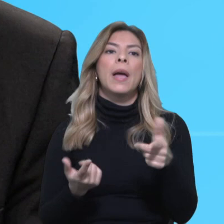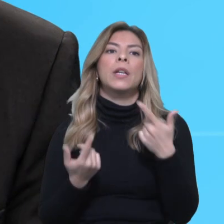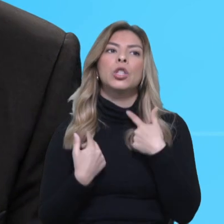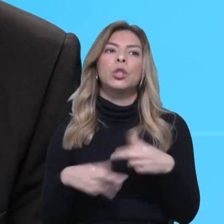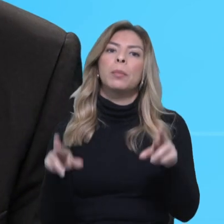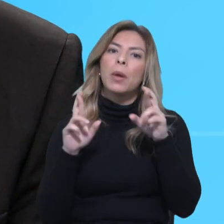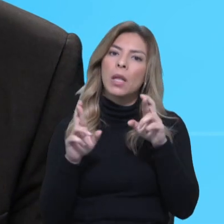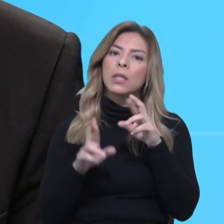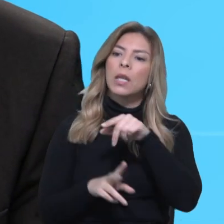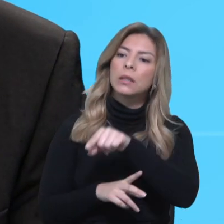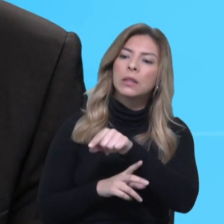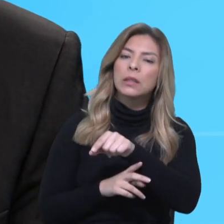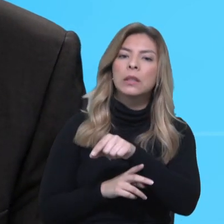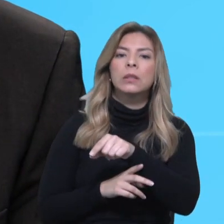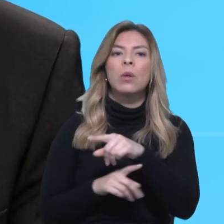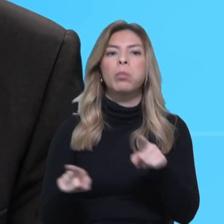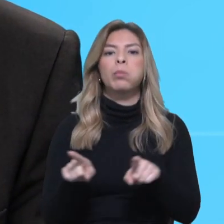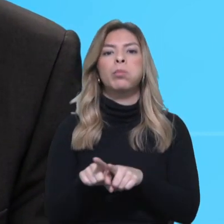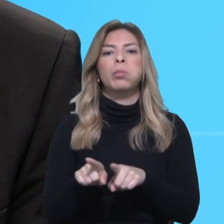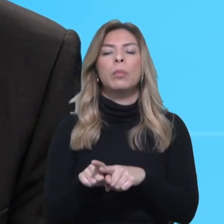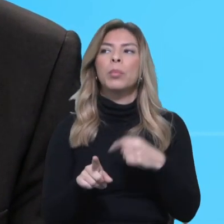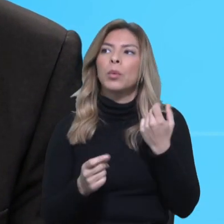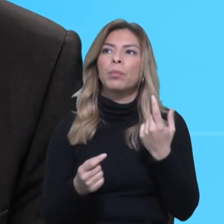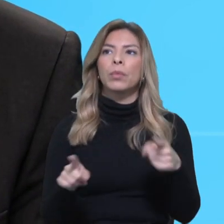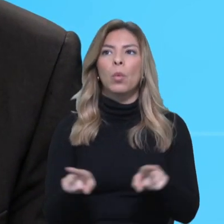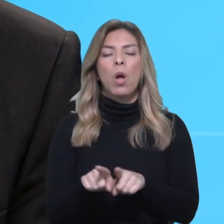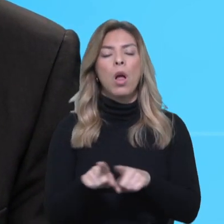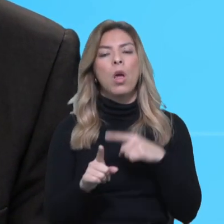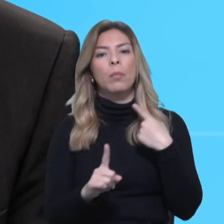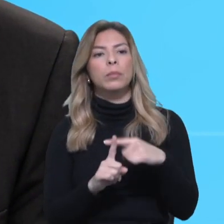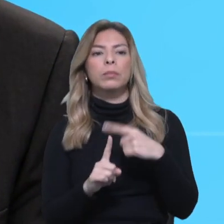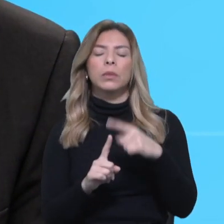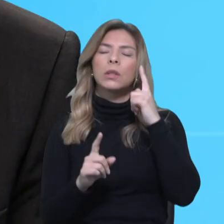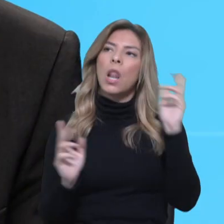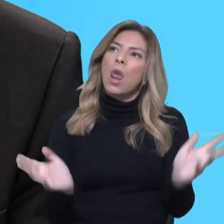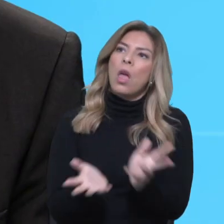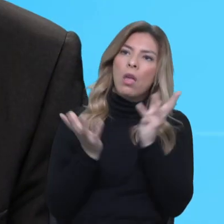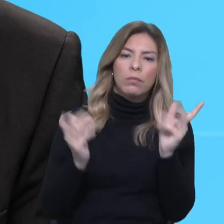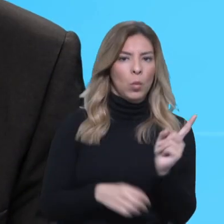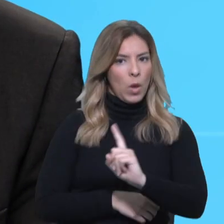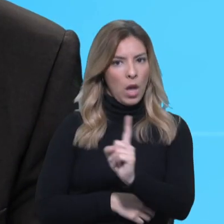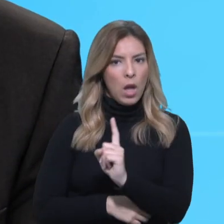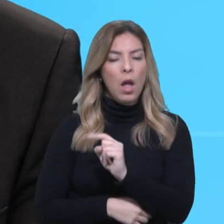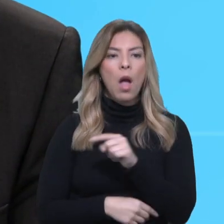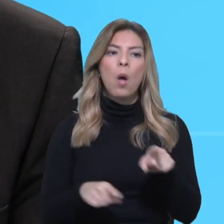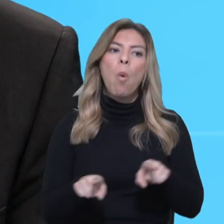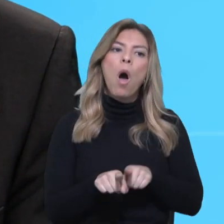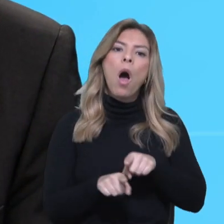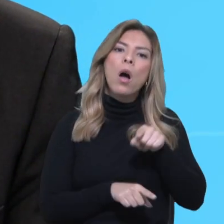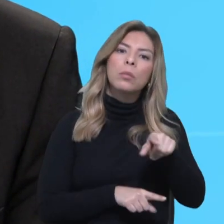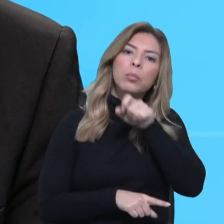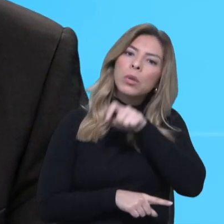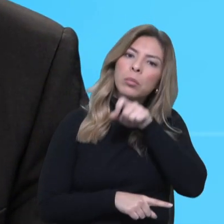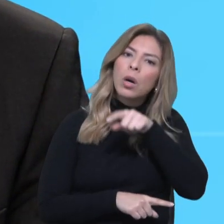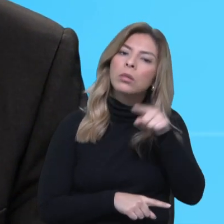essa envolvência. Não é um otimismo superficial. Não, é algo que pode também acarretar